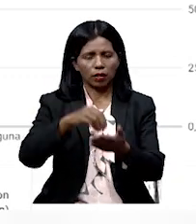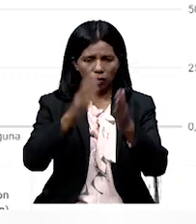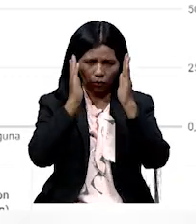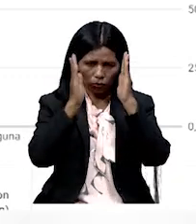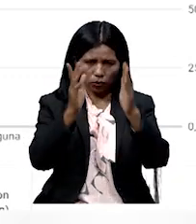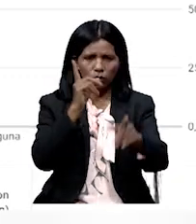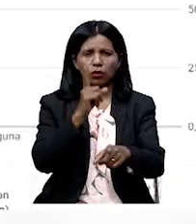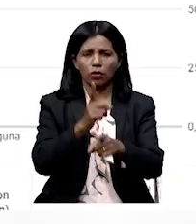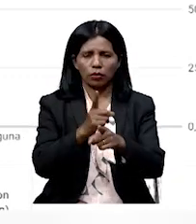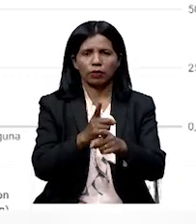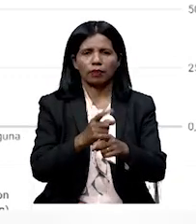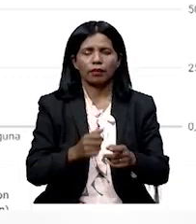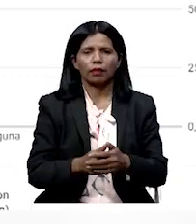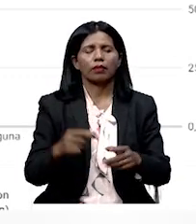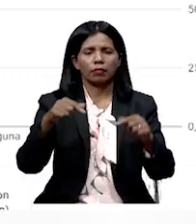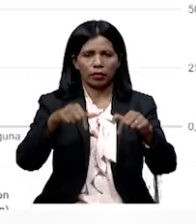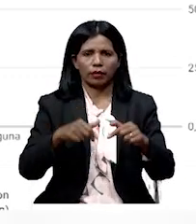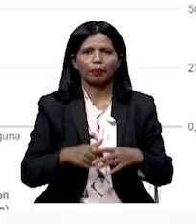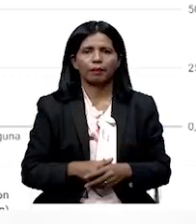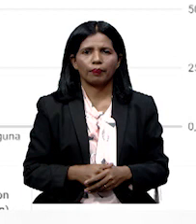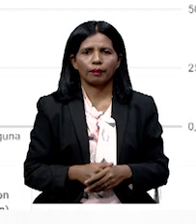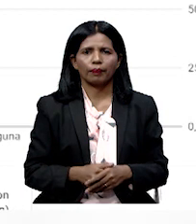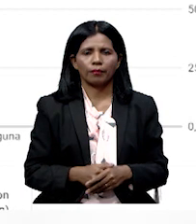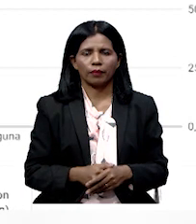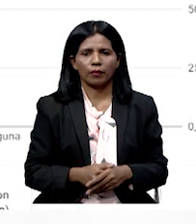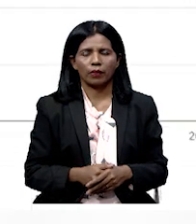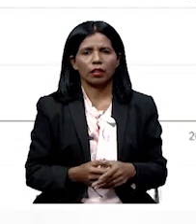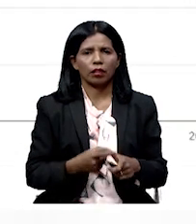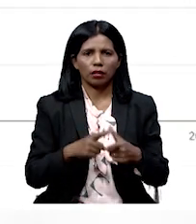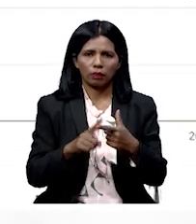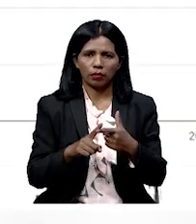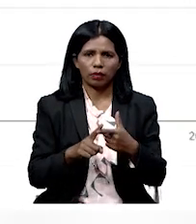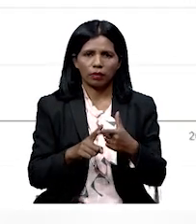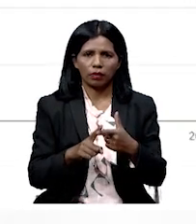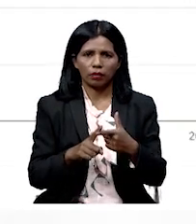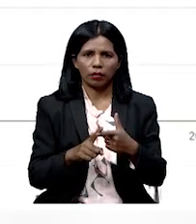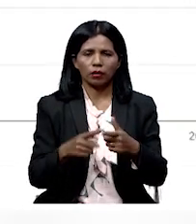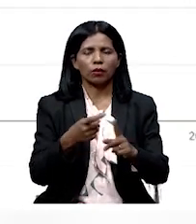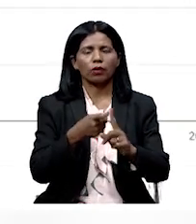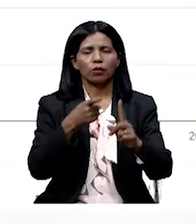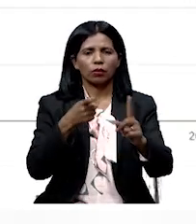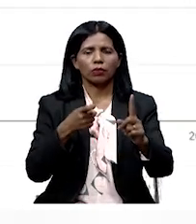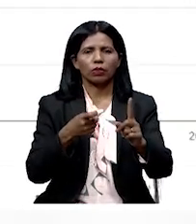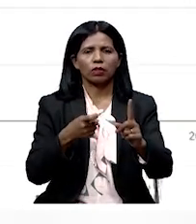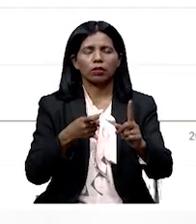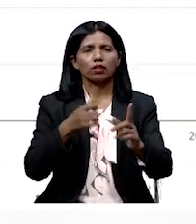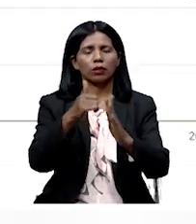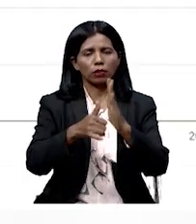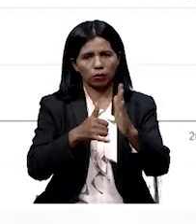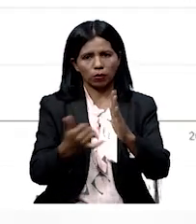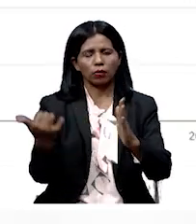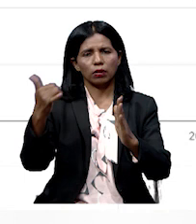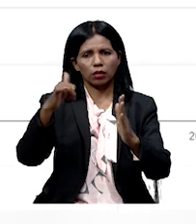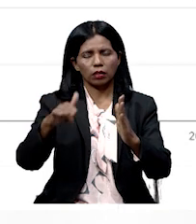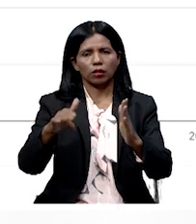dia ba idane e depois mos conteúdo sira ke tem que cuidado